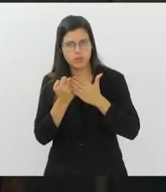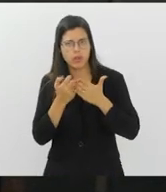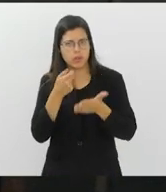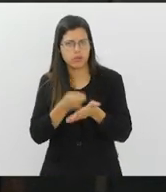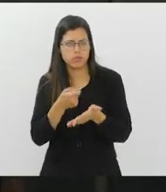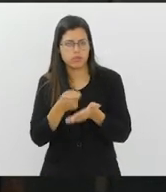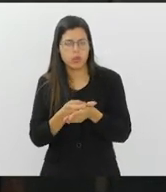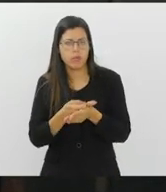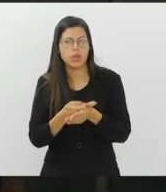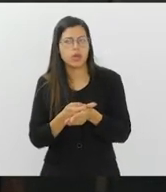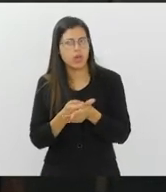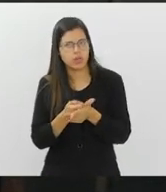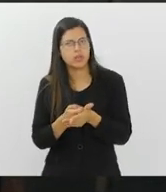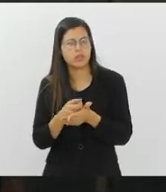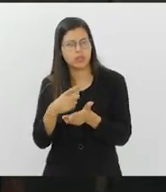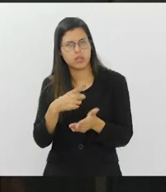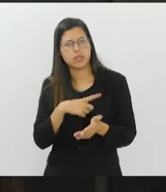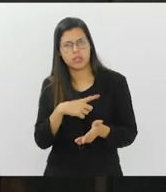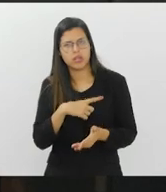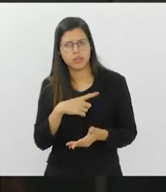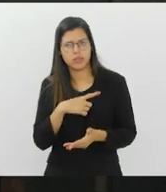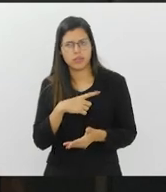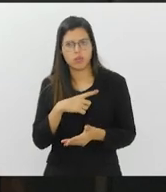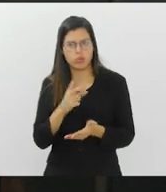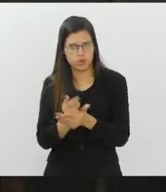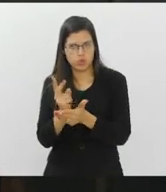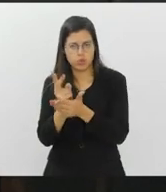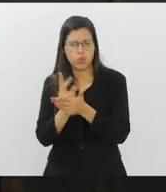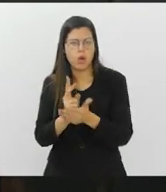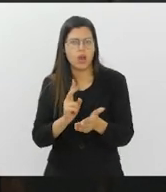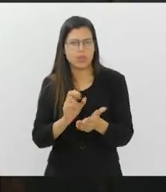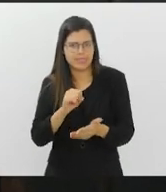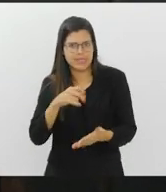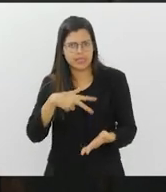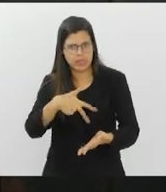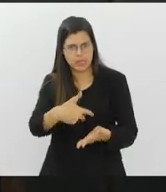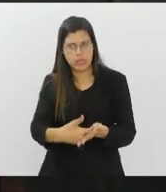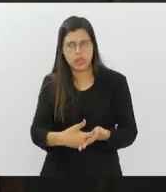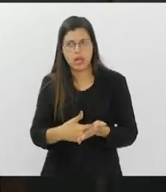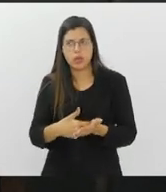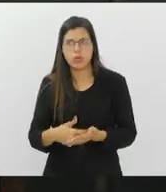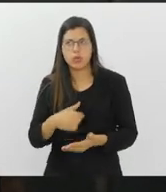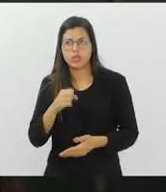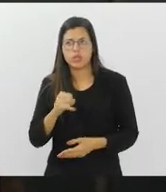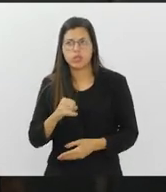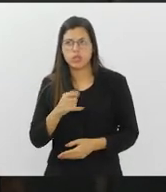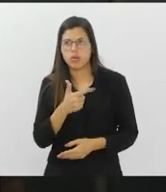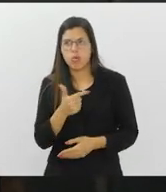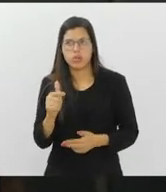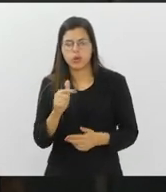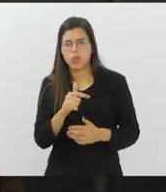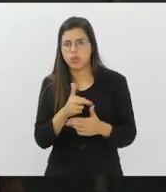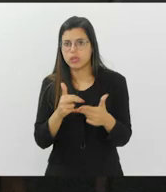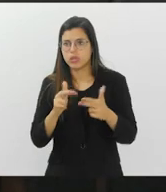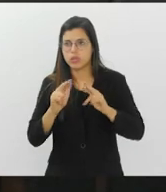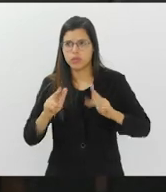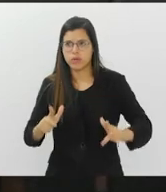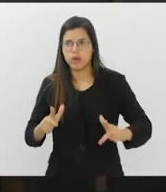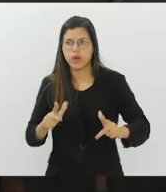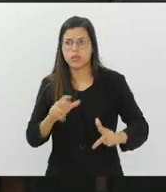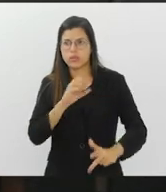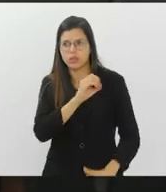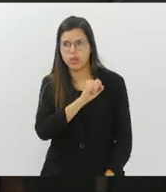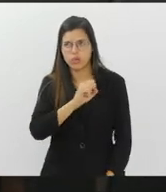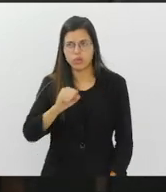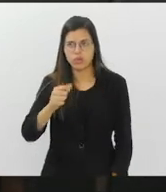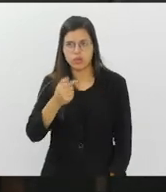e custear isso. Volto a repetir, qualquer situação diferente dessa que eu estou mencionando, entre em contato com a agência através do